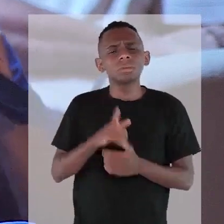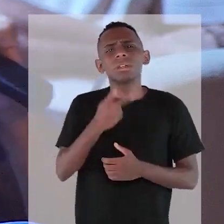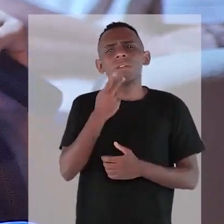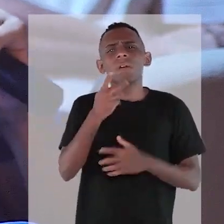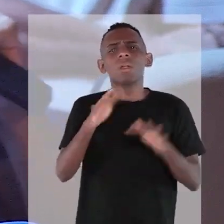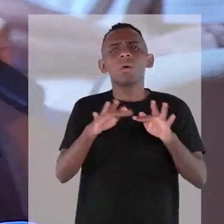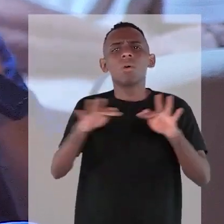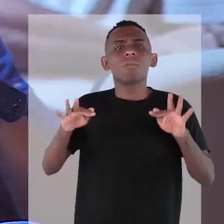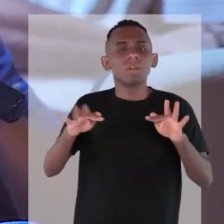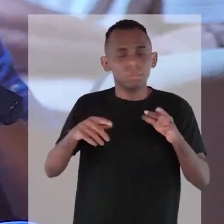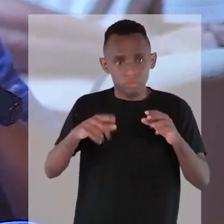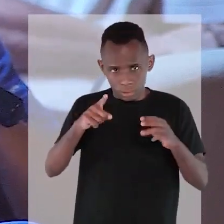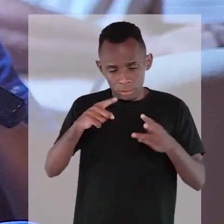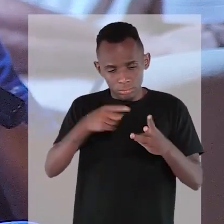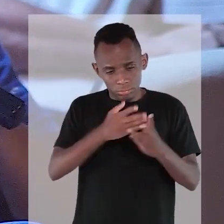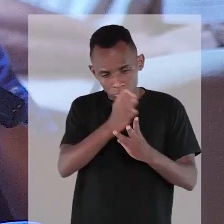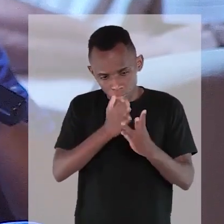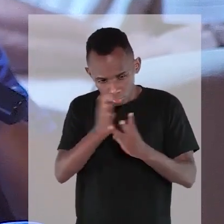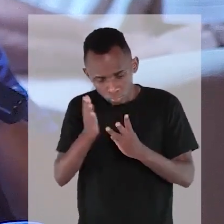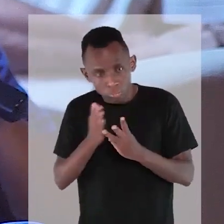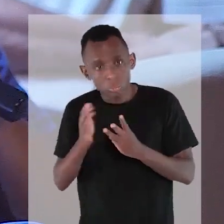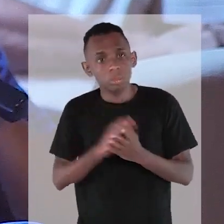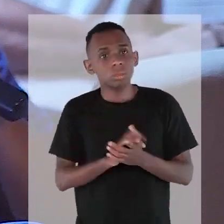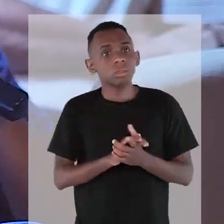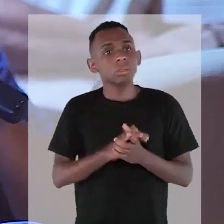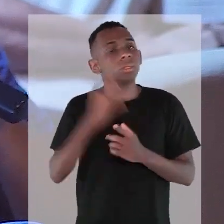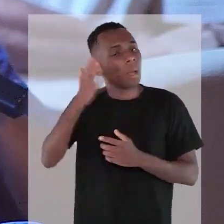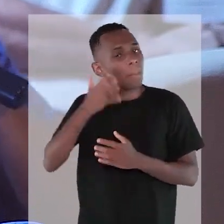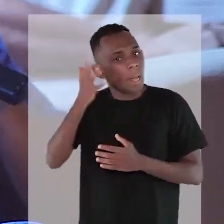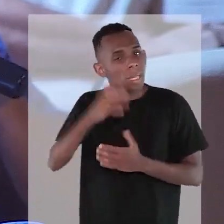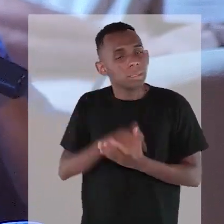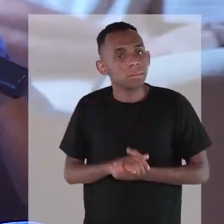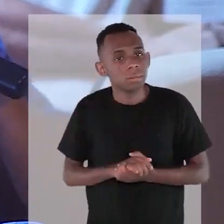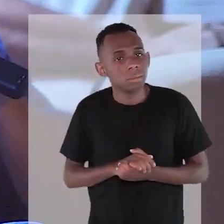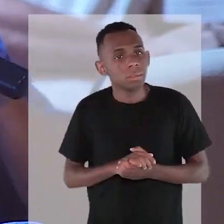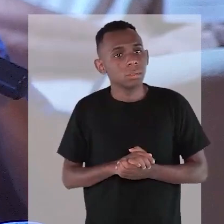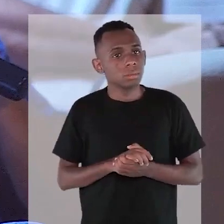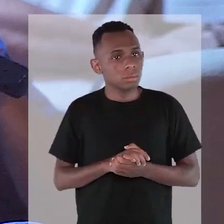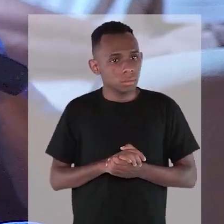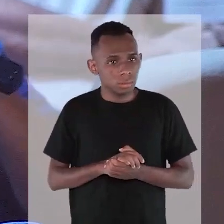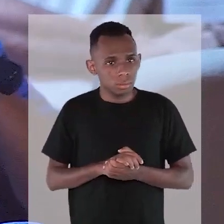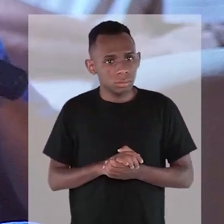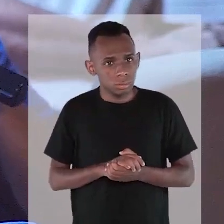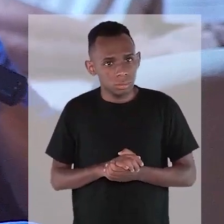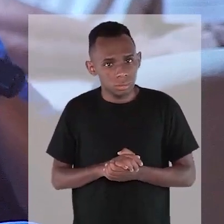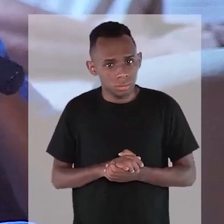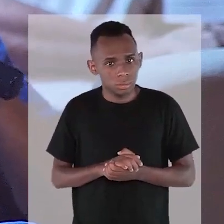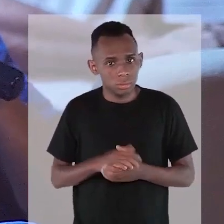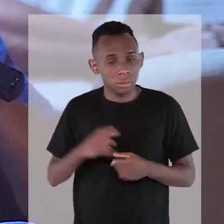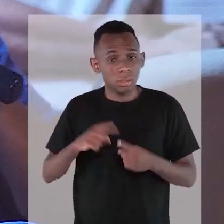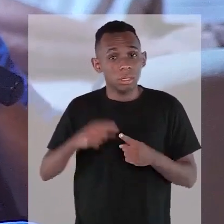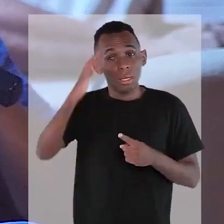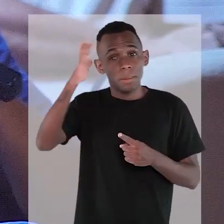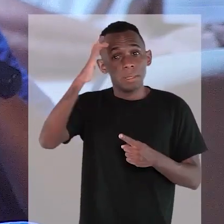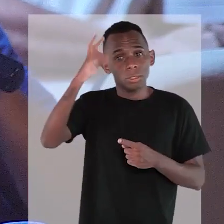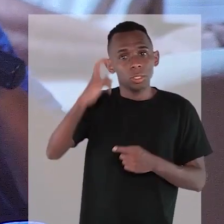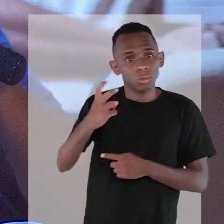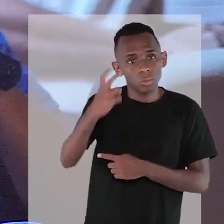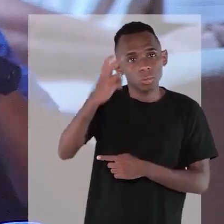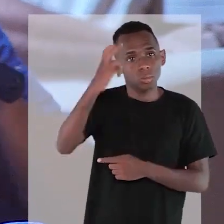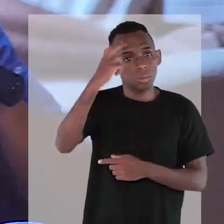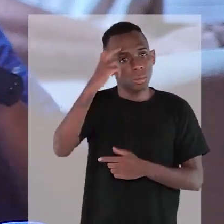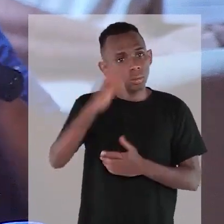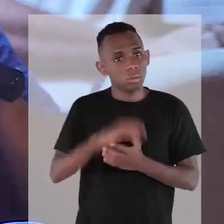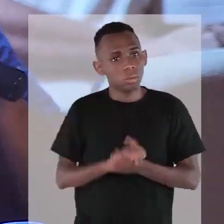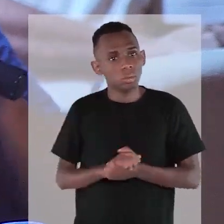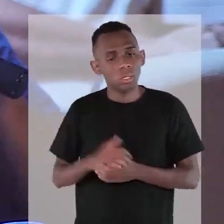assim, você fez 3 apontamentos, né? Em uma hora da sua fala, você falou que a questão que está matando a imaginação cultural, né?